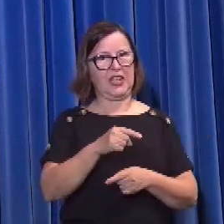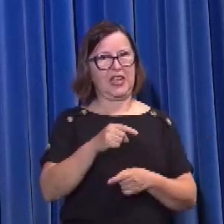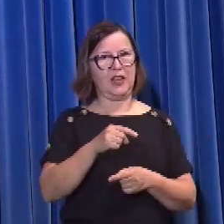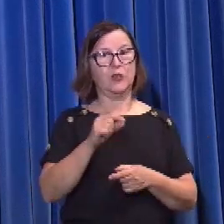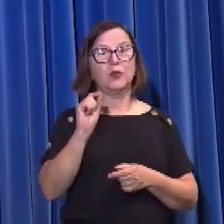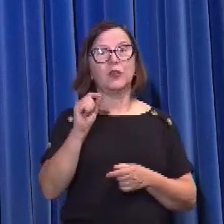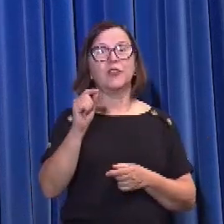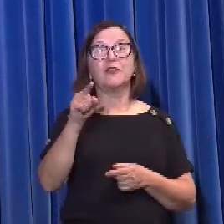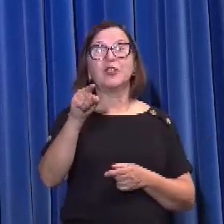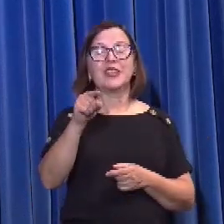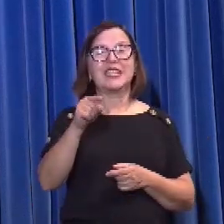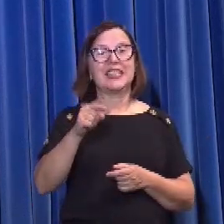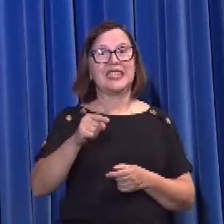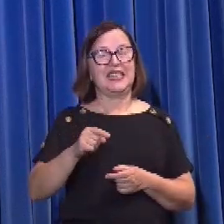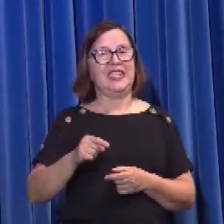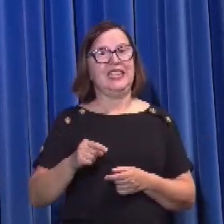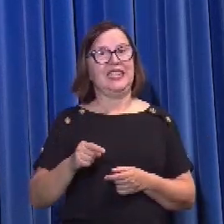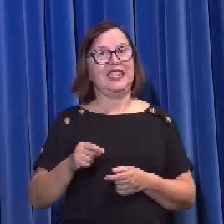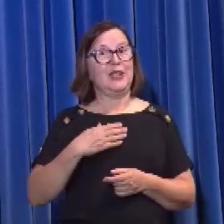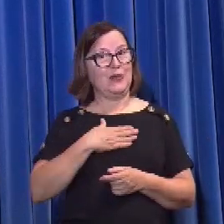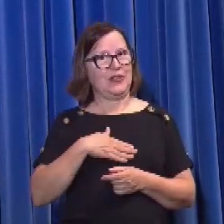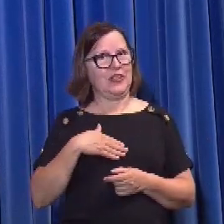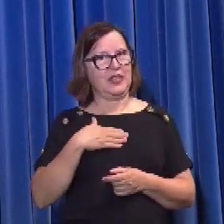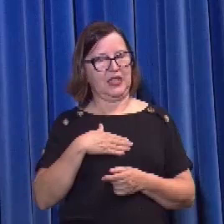está acontecendo por acaso.